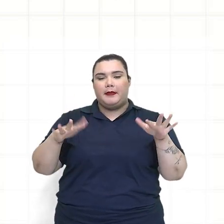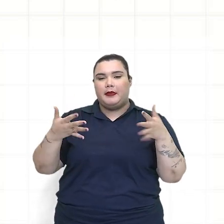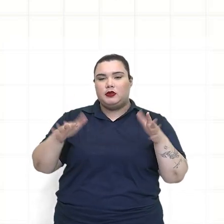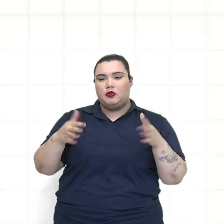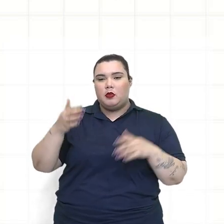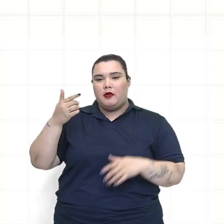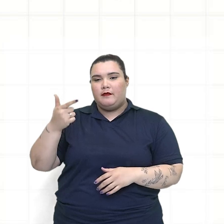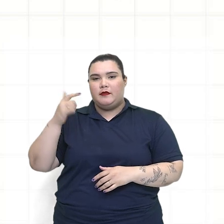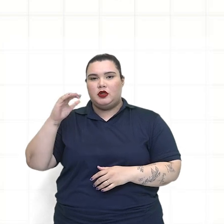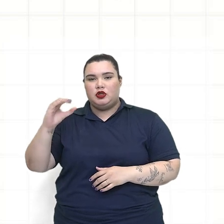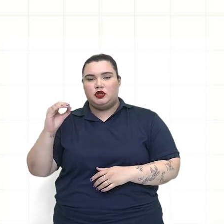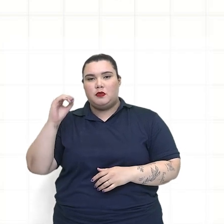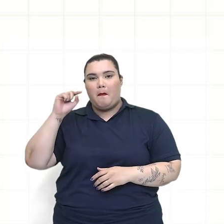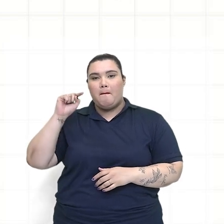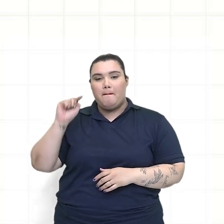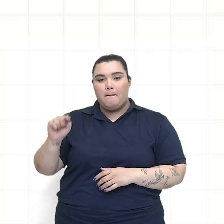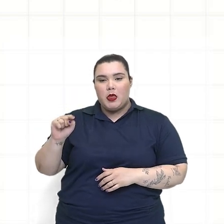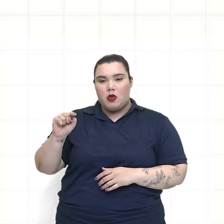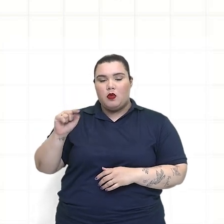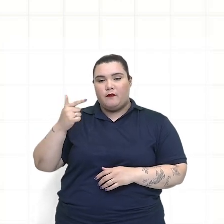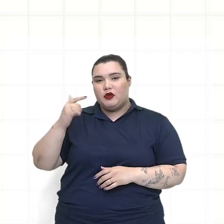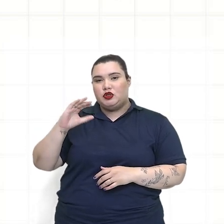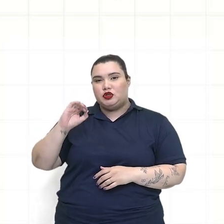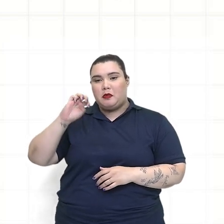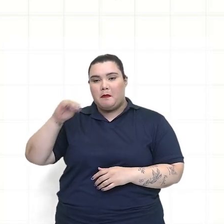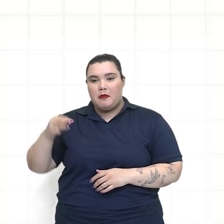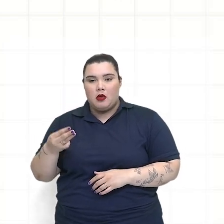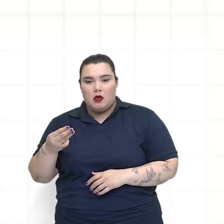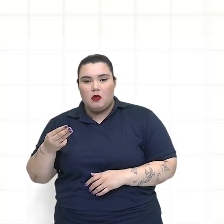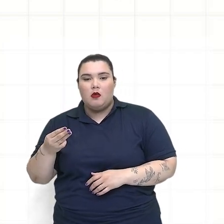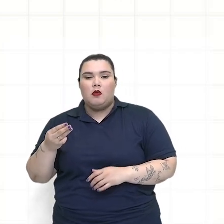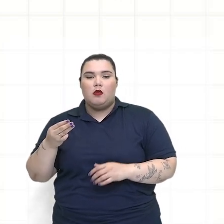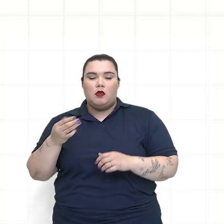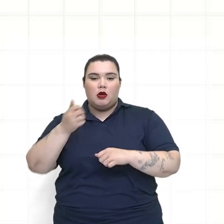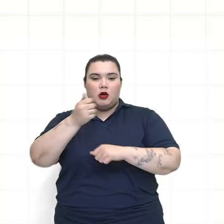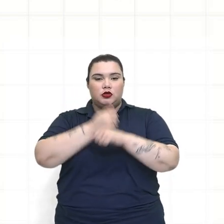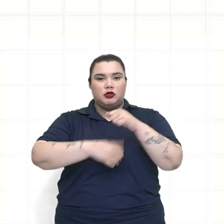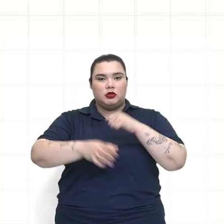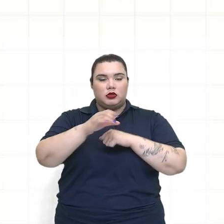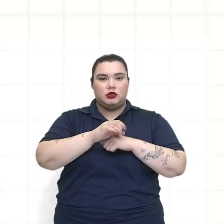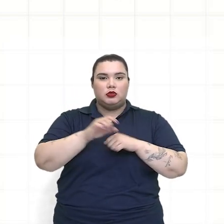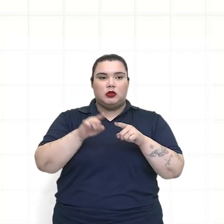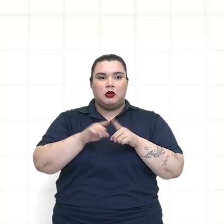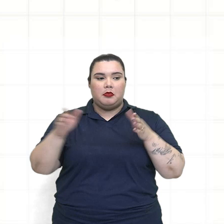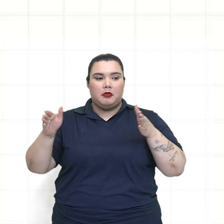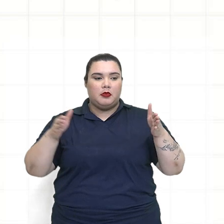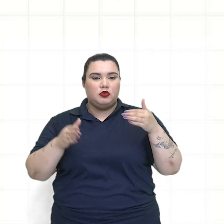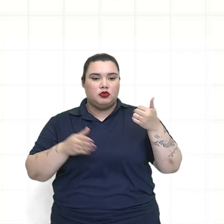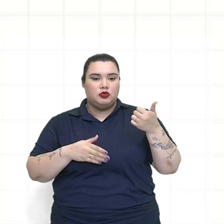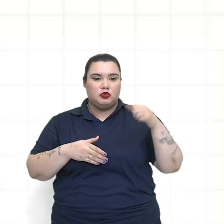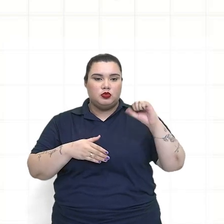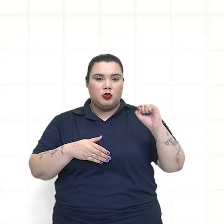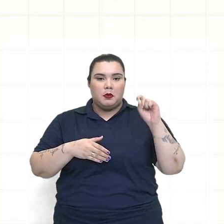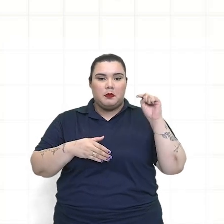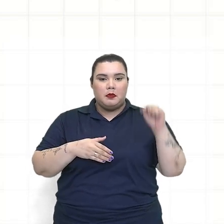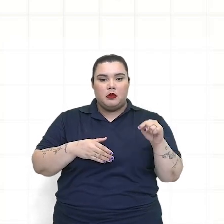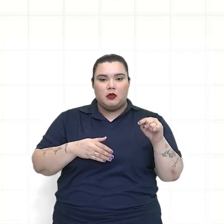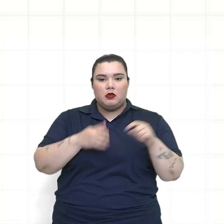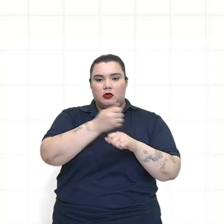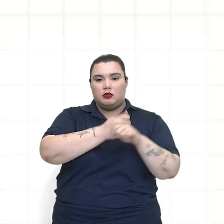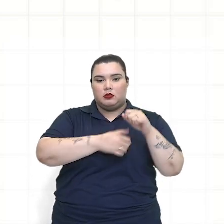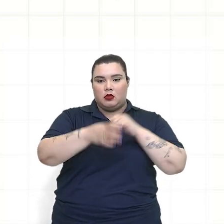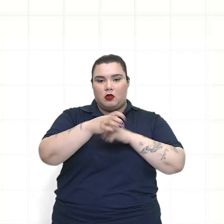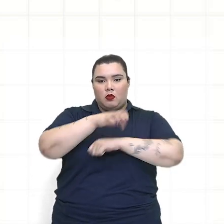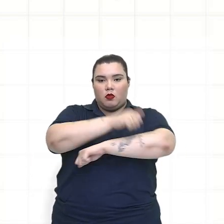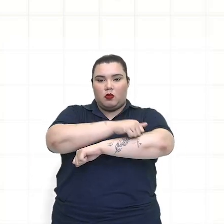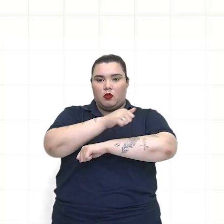aproximadamente entre 20 mil a.C. e 18 mil a.C. É um osso longo,